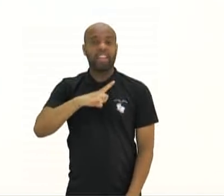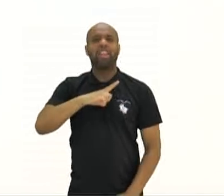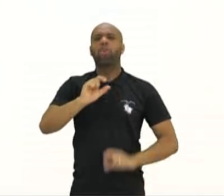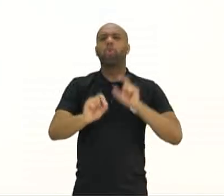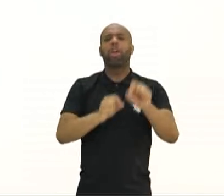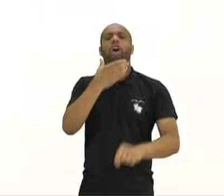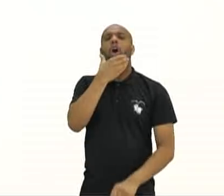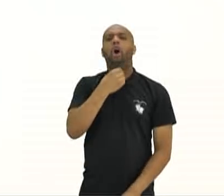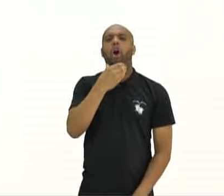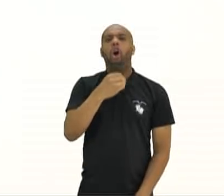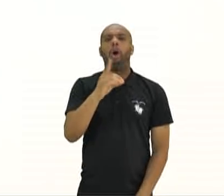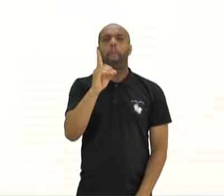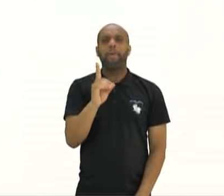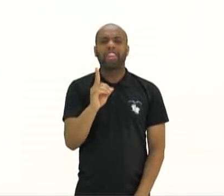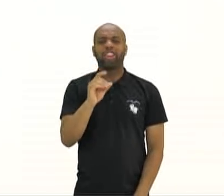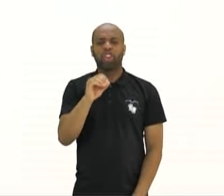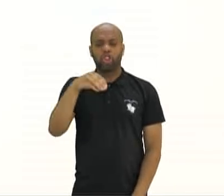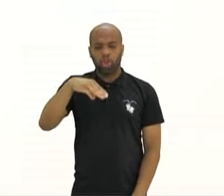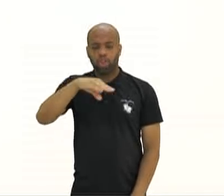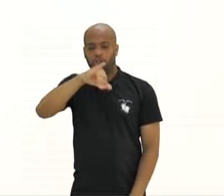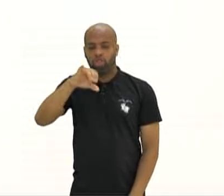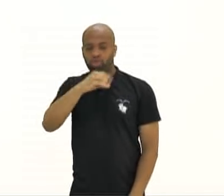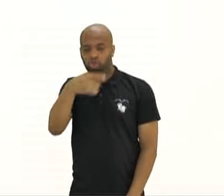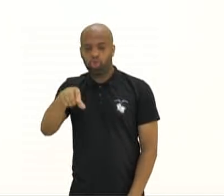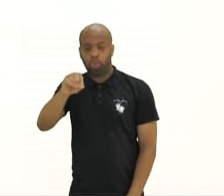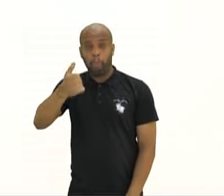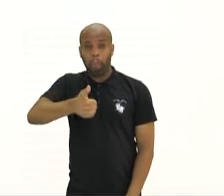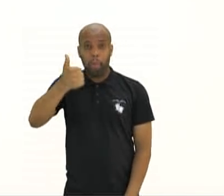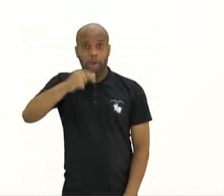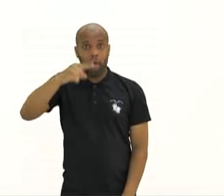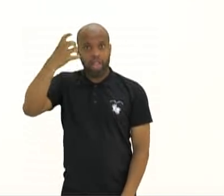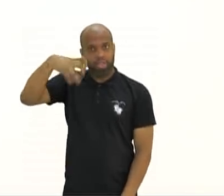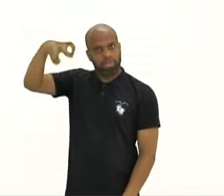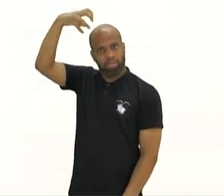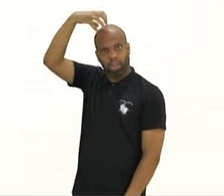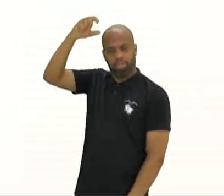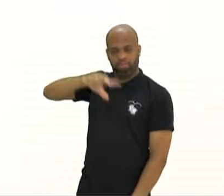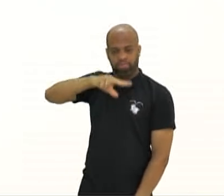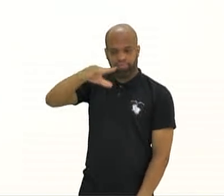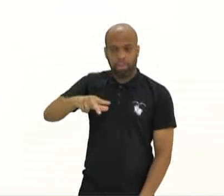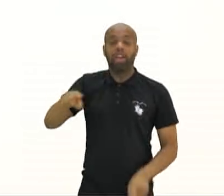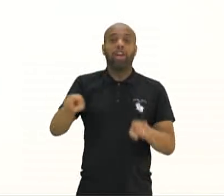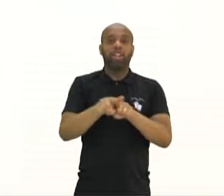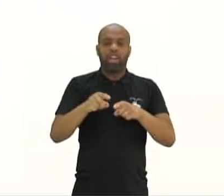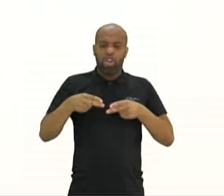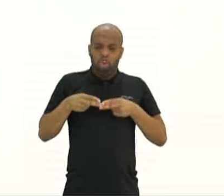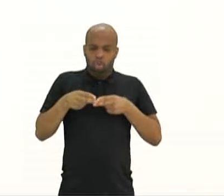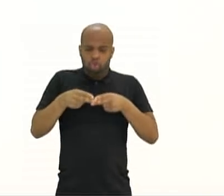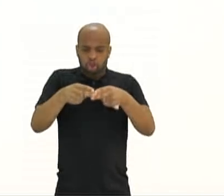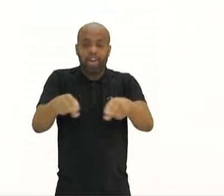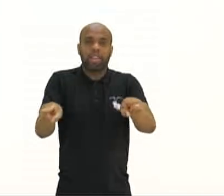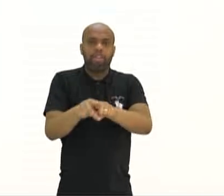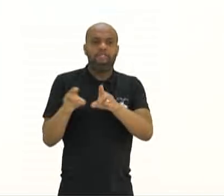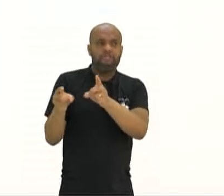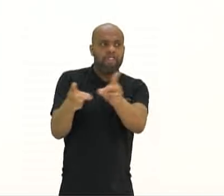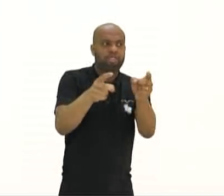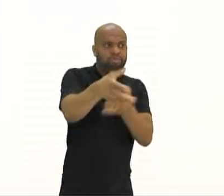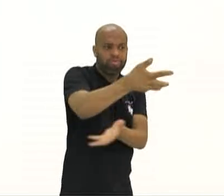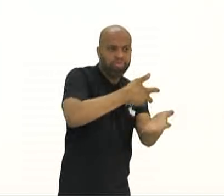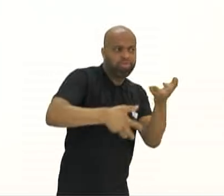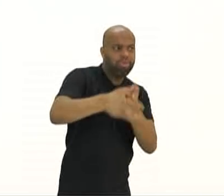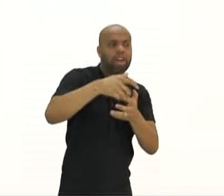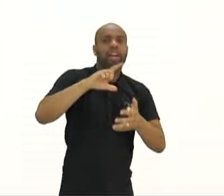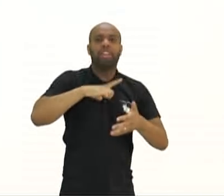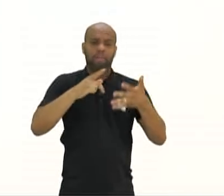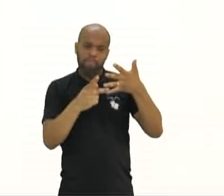I como rei. E o comércio e a navegação se tornou uma prioridade para o